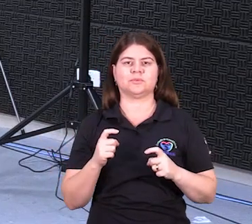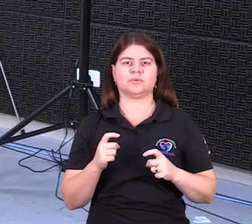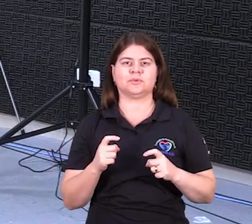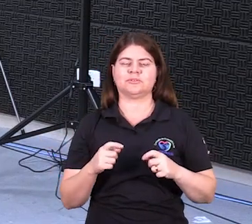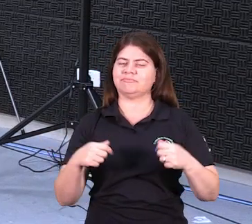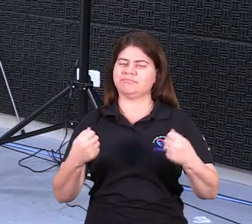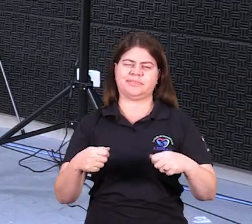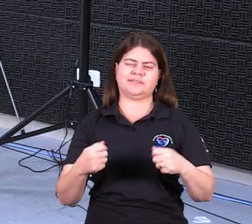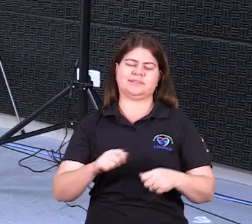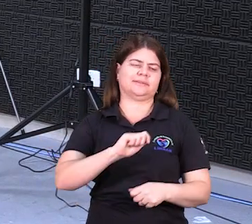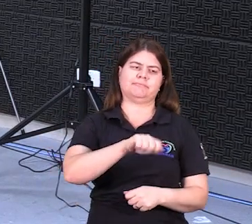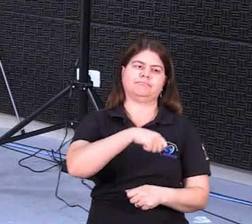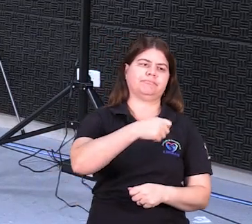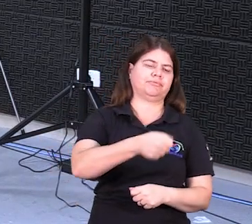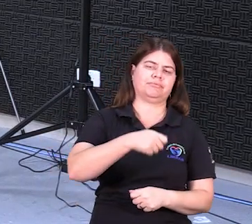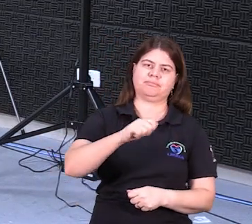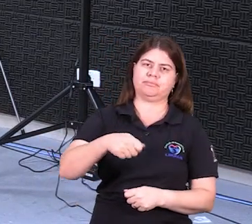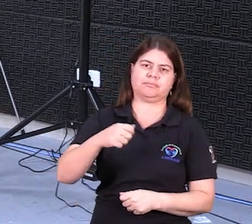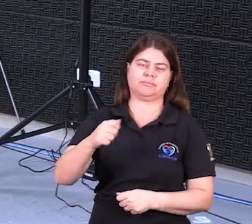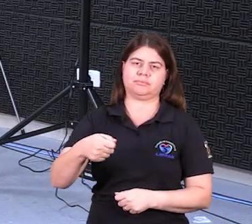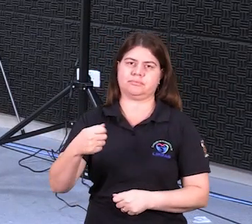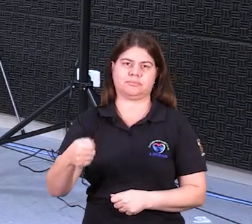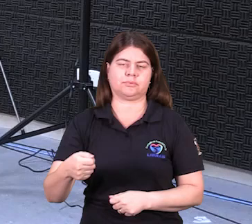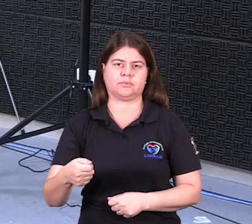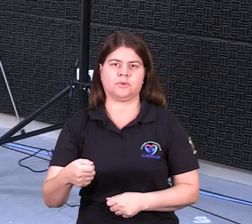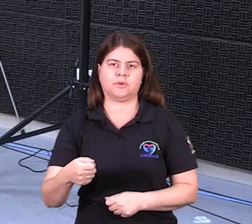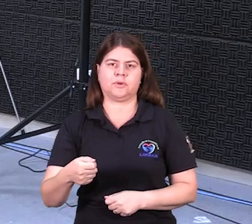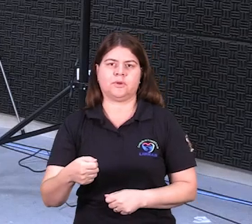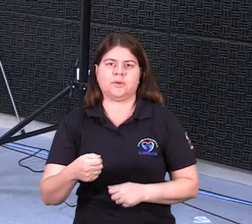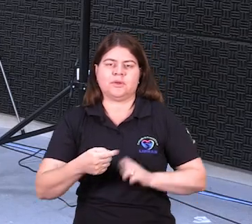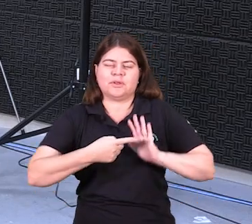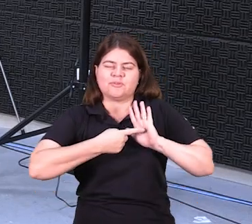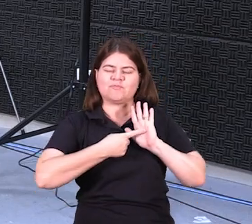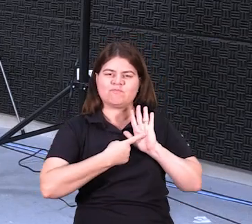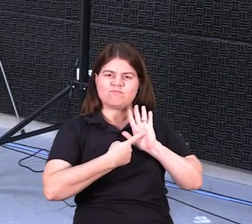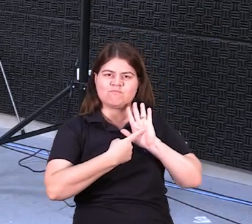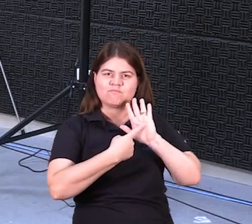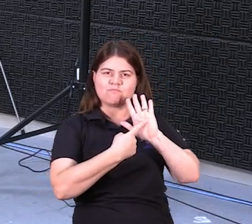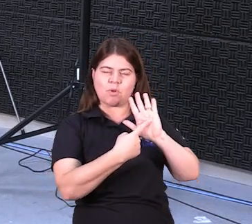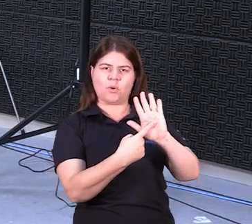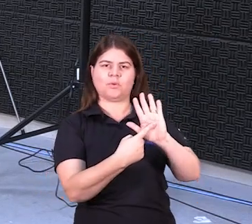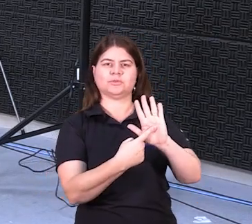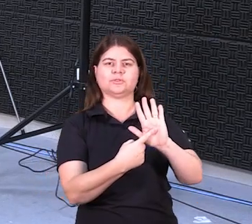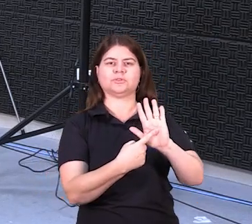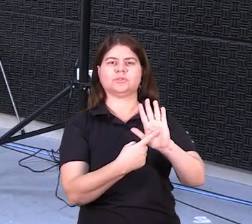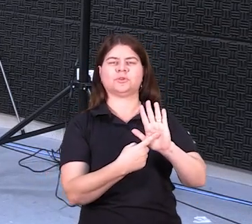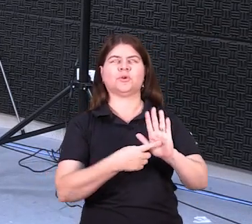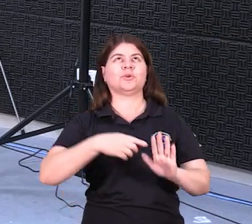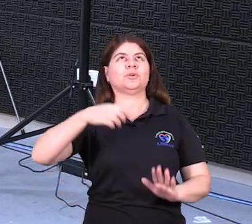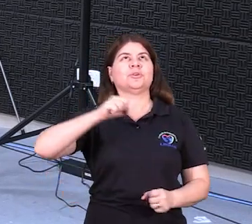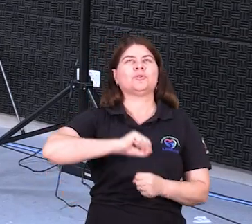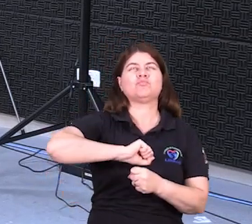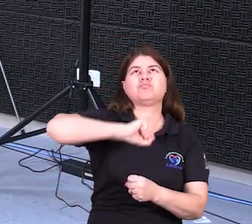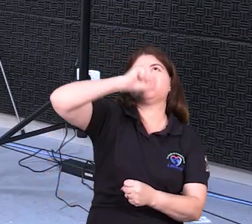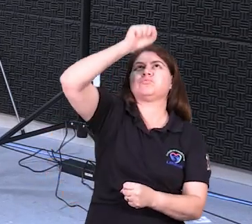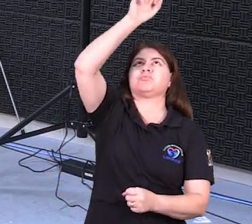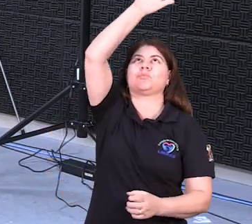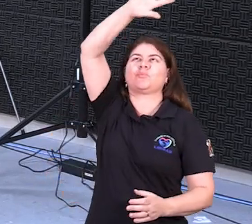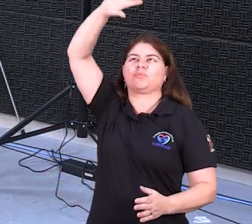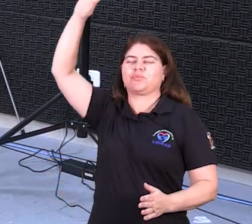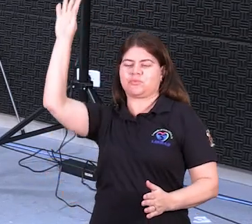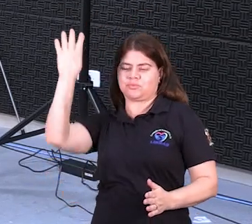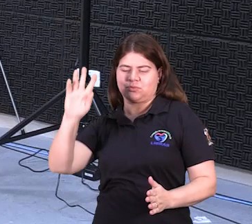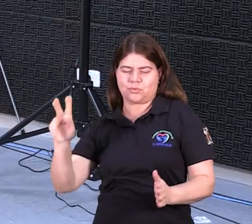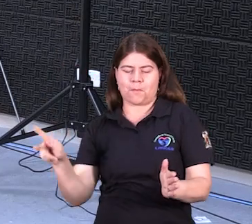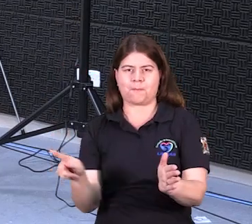expressão que você dá para aquilo, né? Não precisa ter um monte de sinal para falar que ela é grandiosa. Eu demonstro a grandiosidade, eu